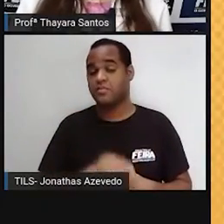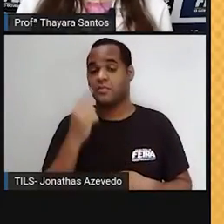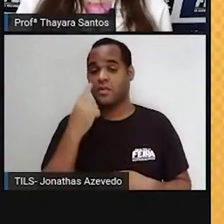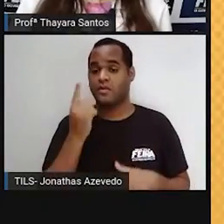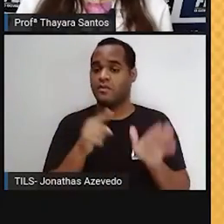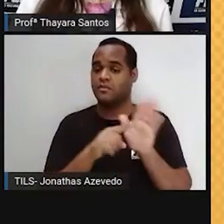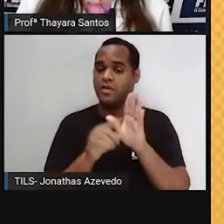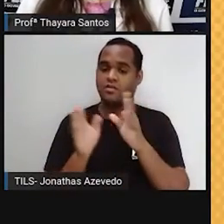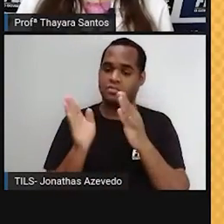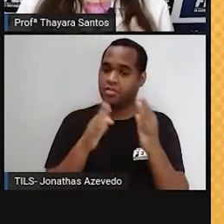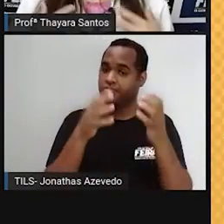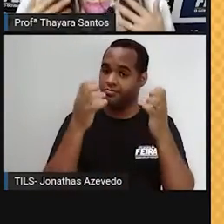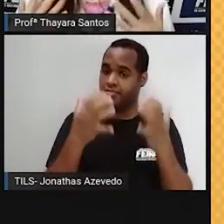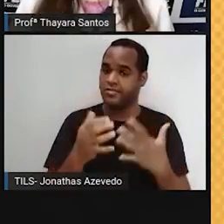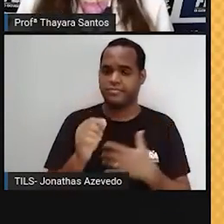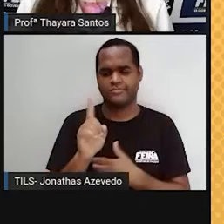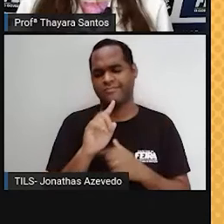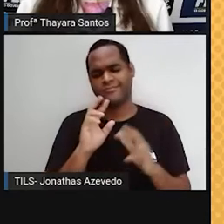próprio vídeo que não.